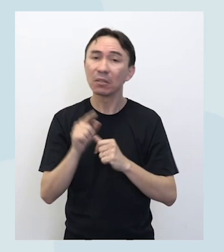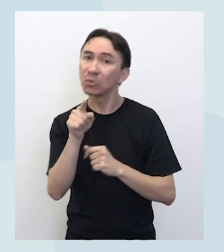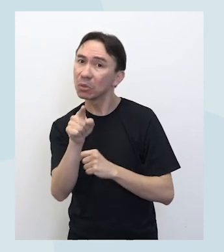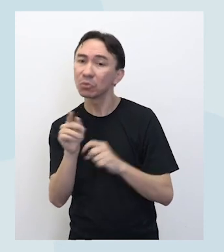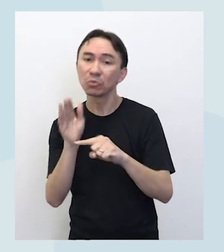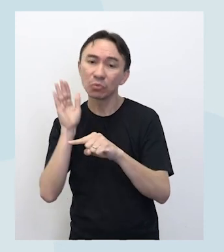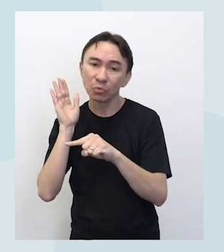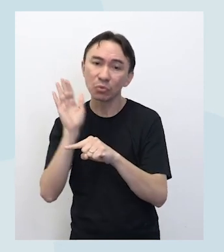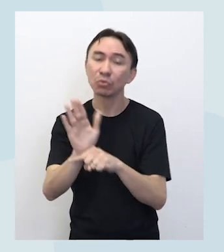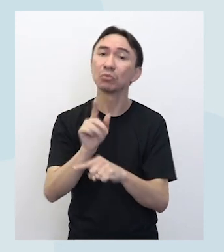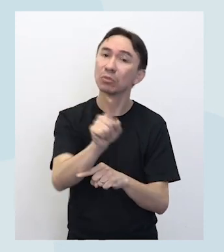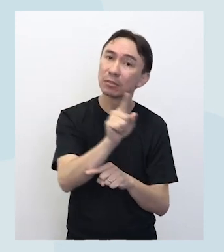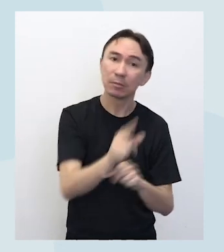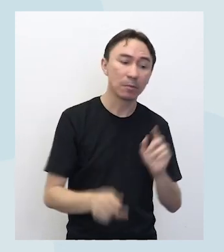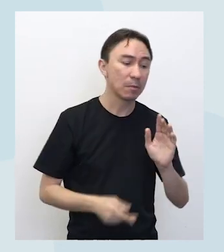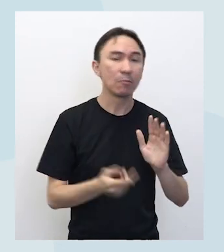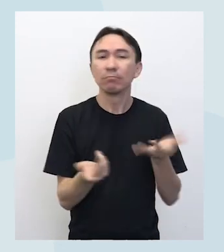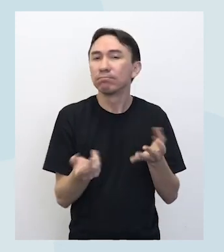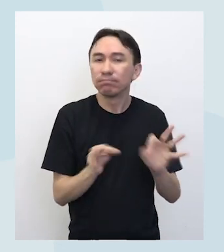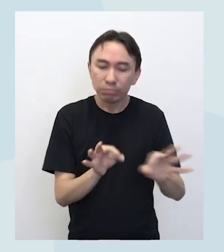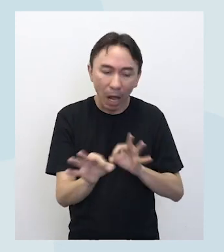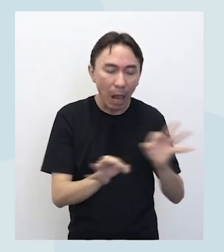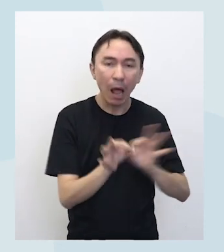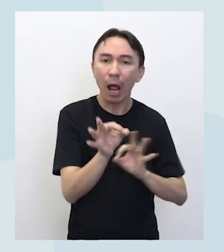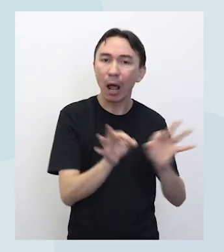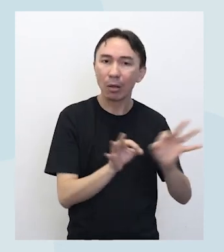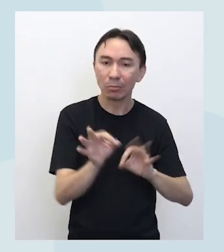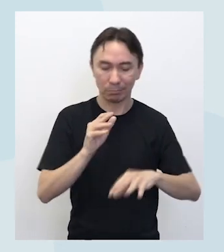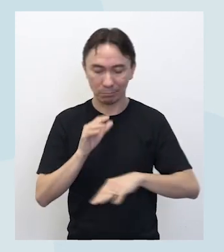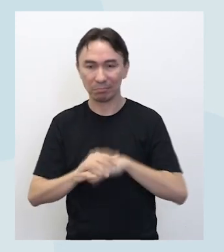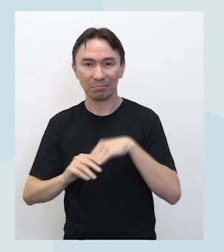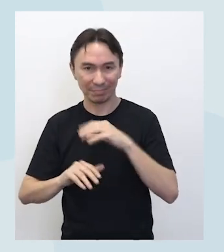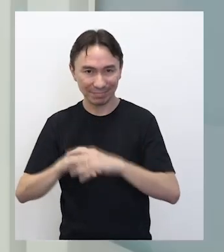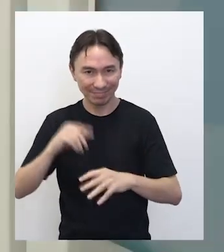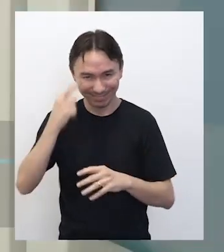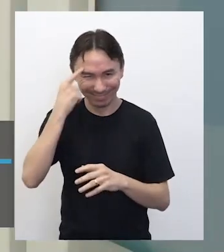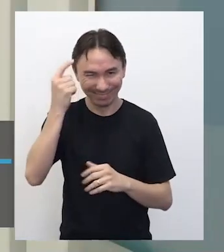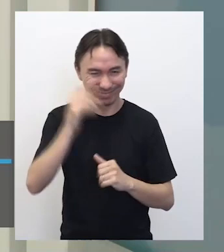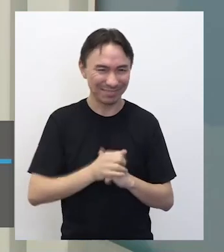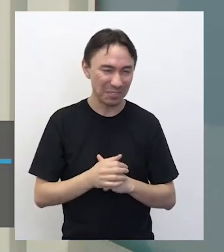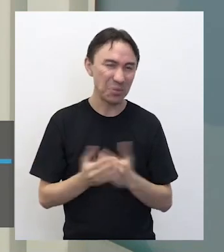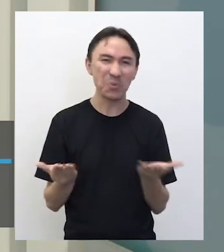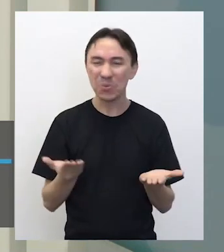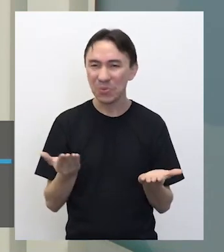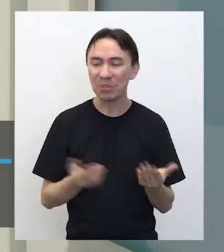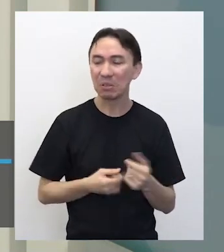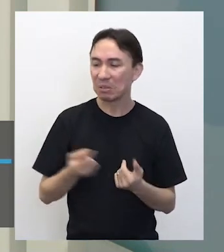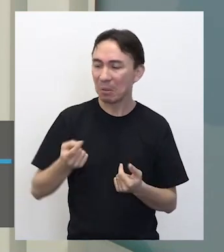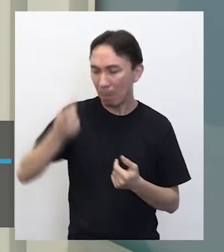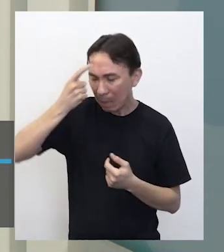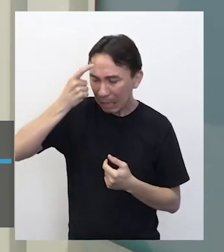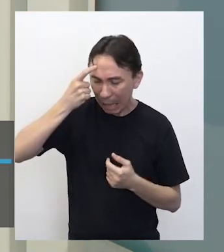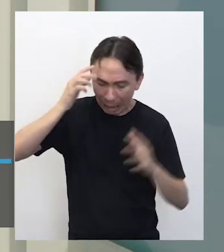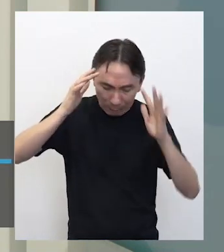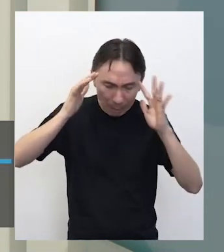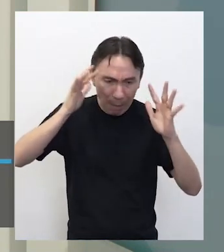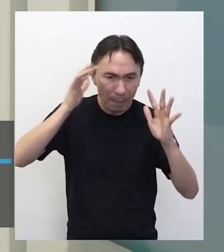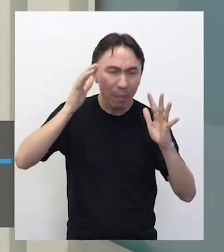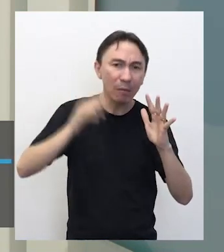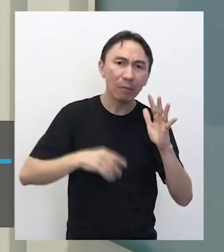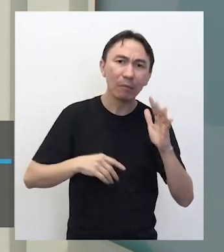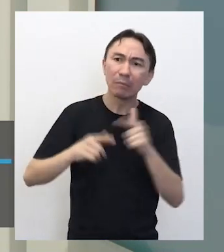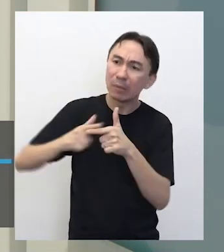efetivação do seu plano de ação. Então, a gente vai refletir sobre os obstáculos, sobre os problemas